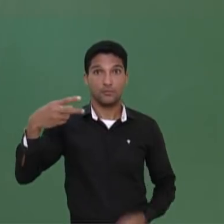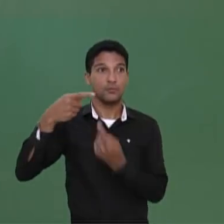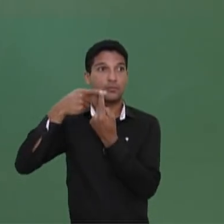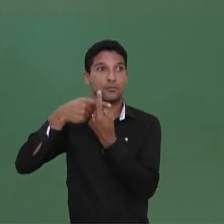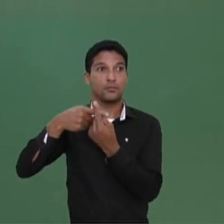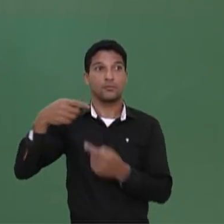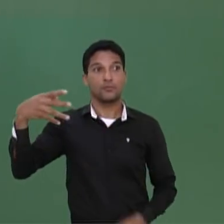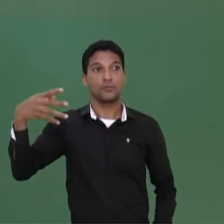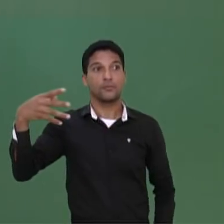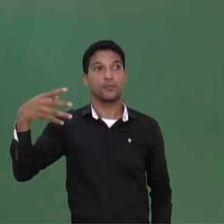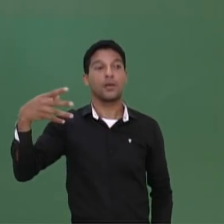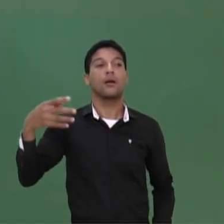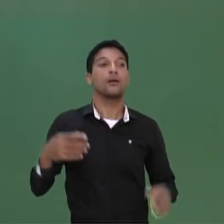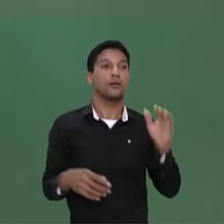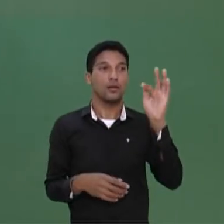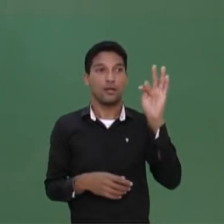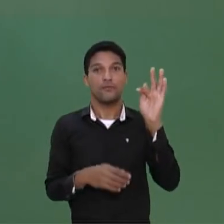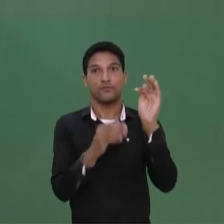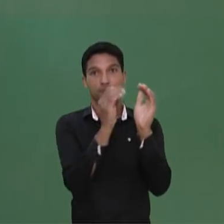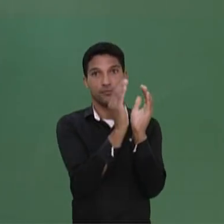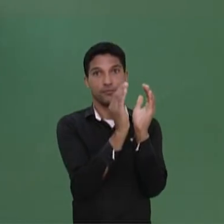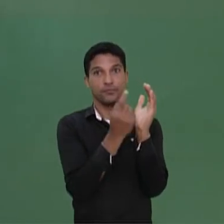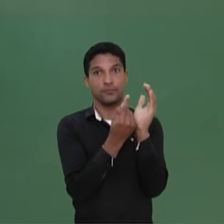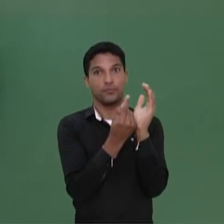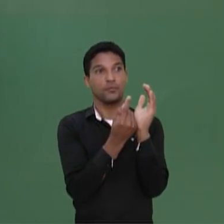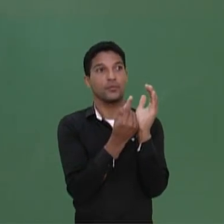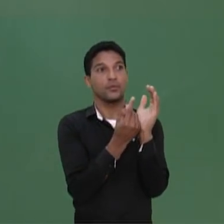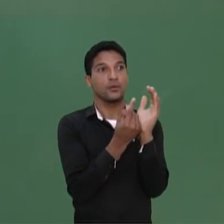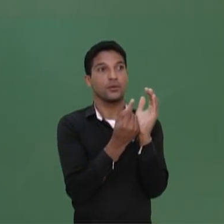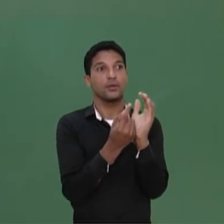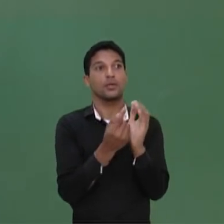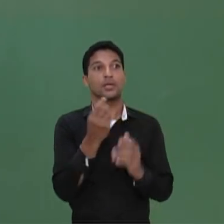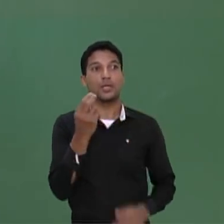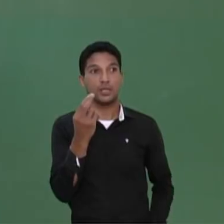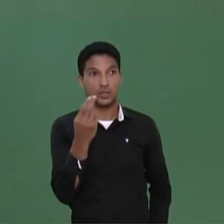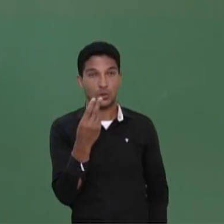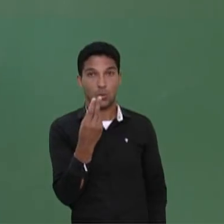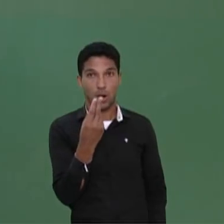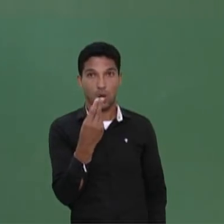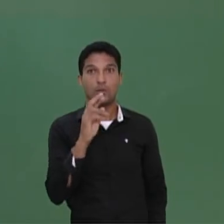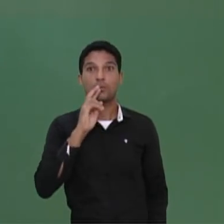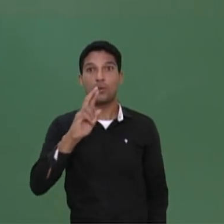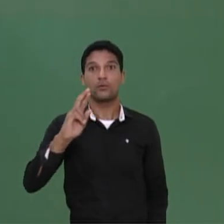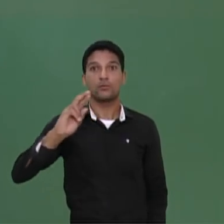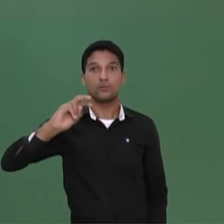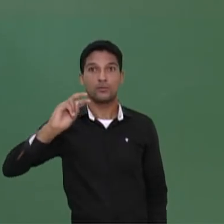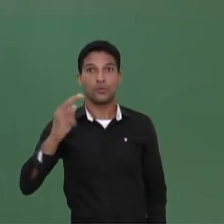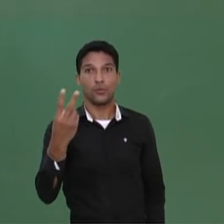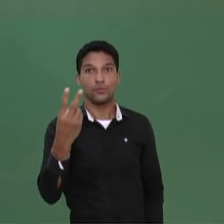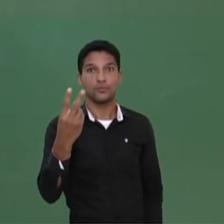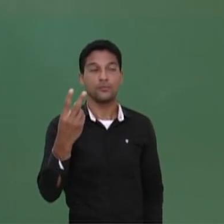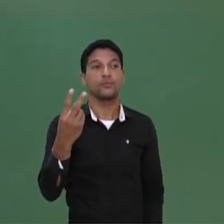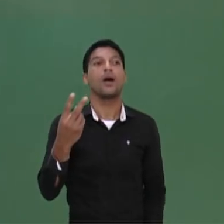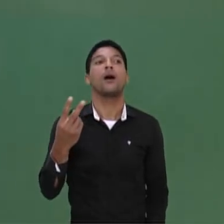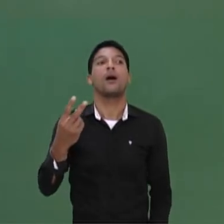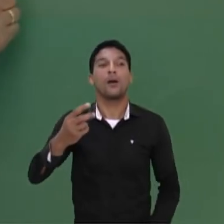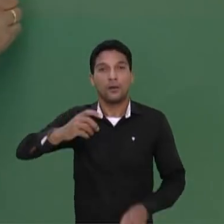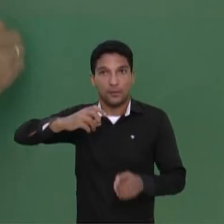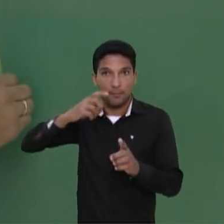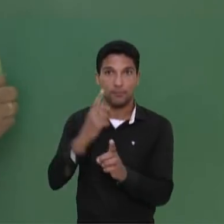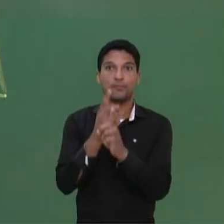quatro e aí sim f1 = 2 e aí nós chegamos